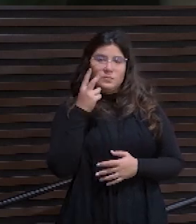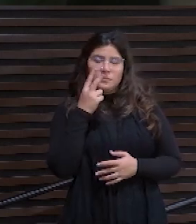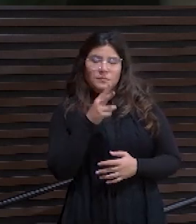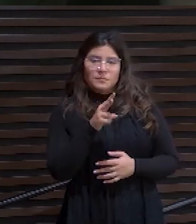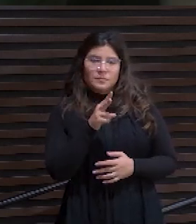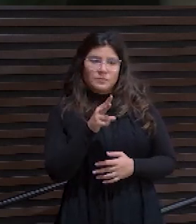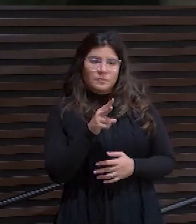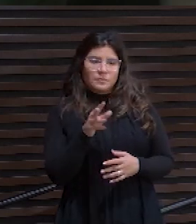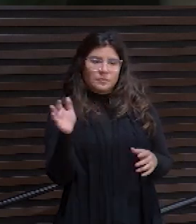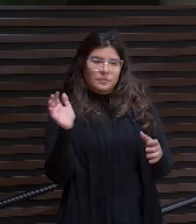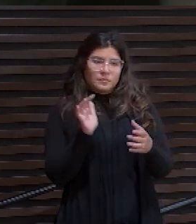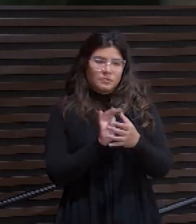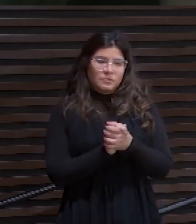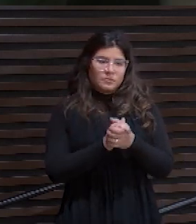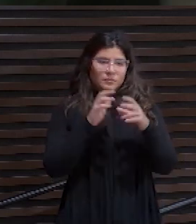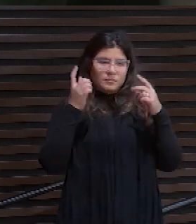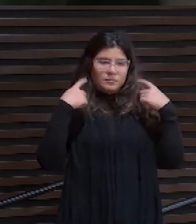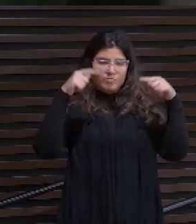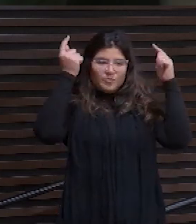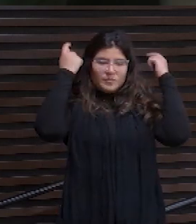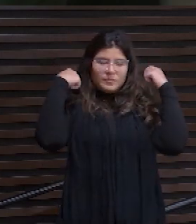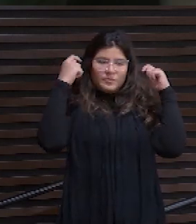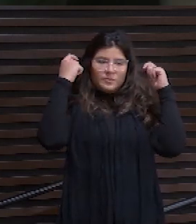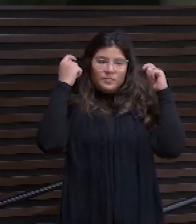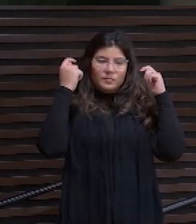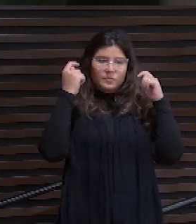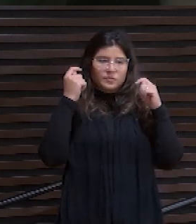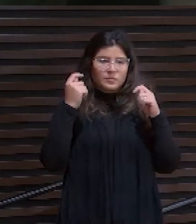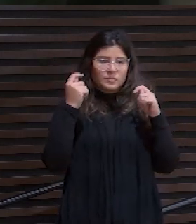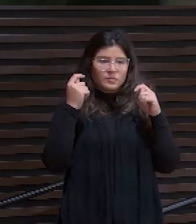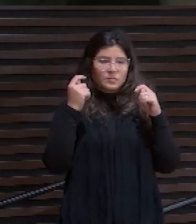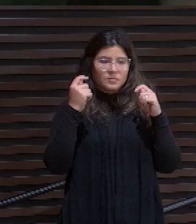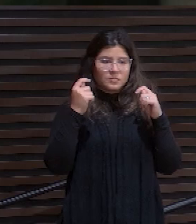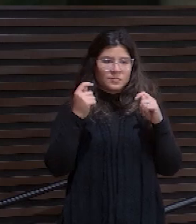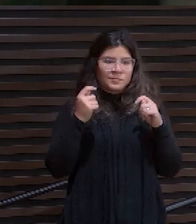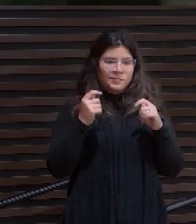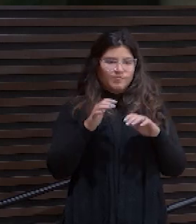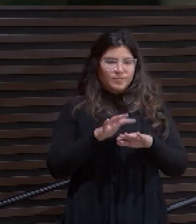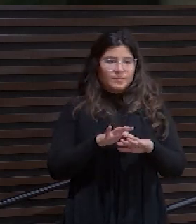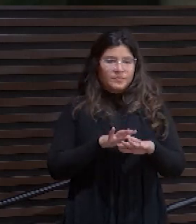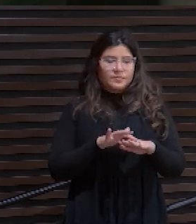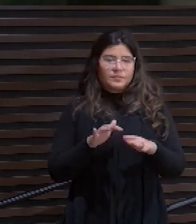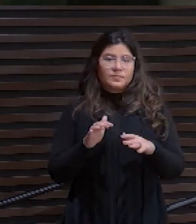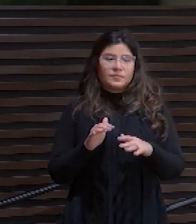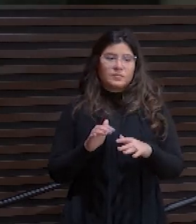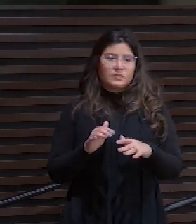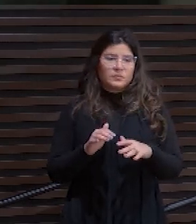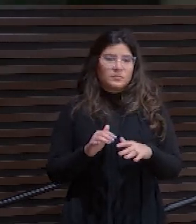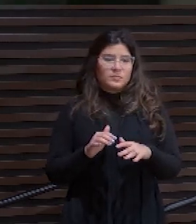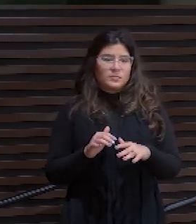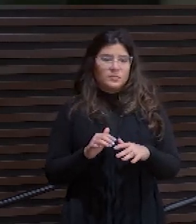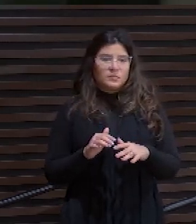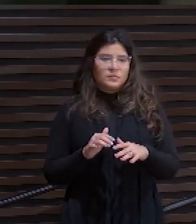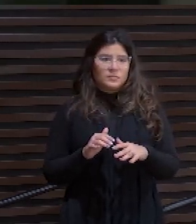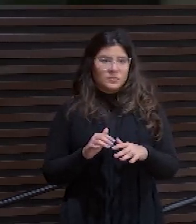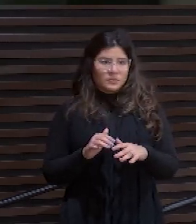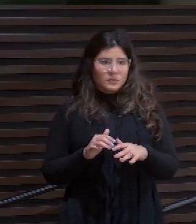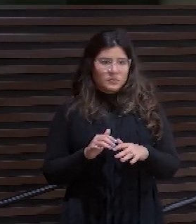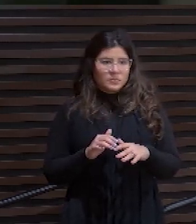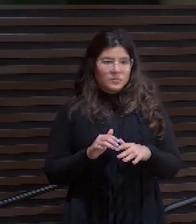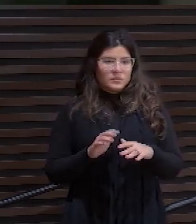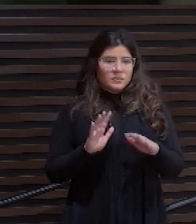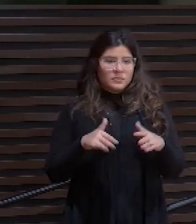cuja esposa a si mesmo já se ataviou, pois lhe foi dado vestir-se de linho